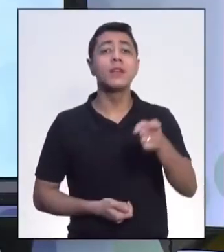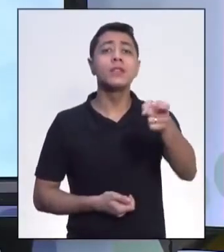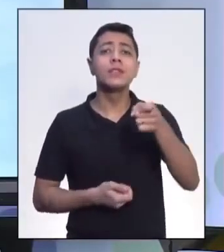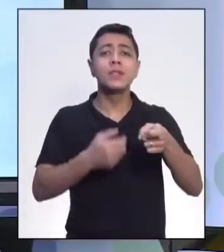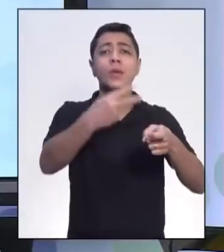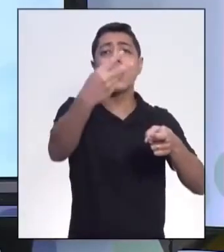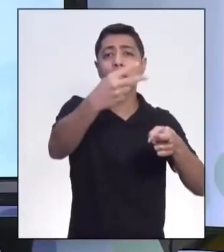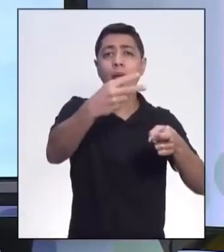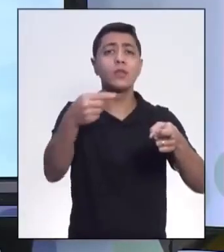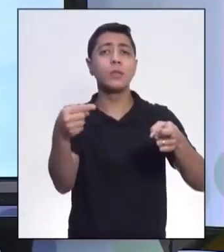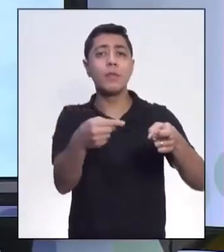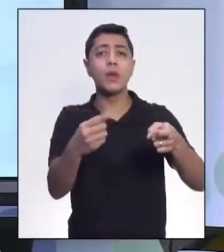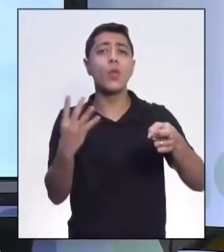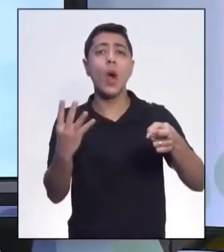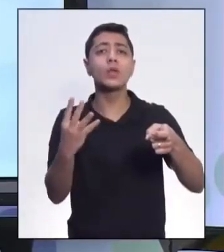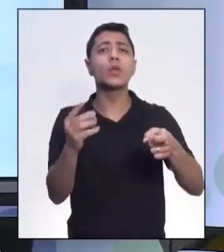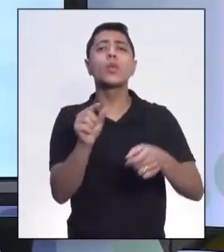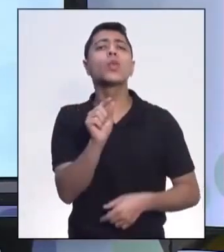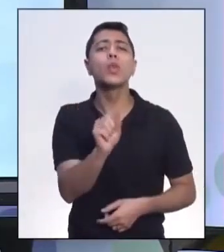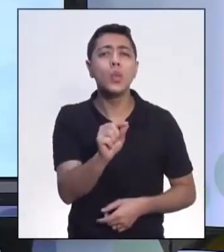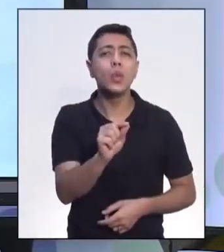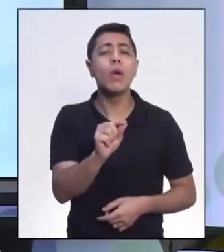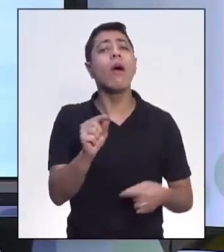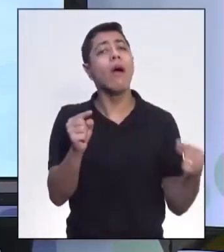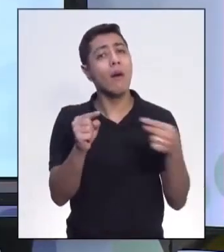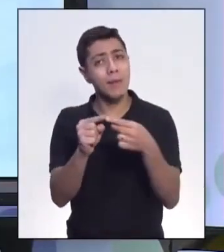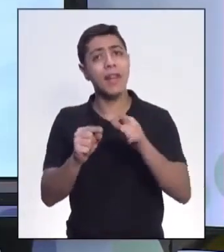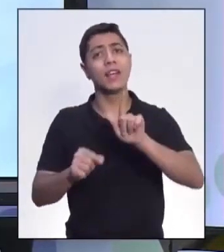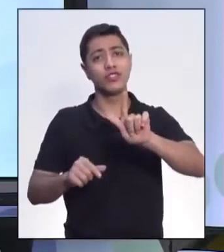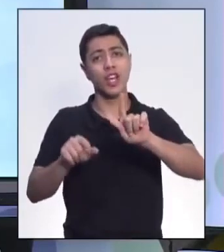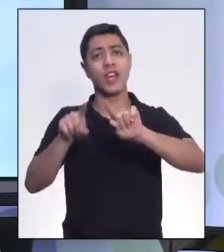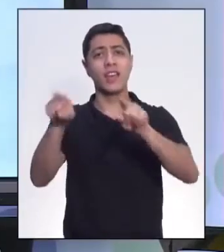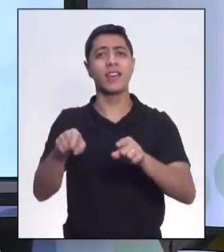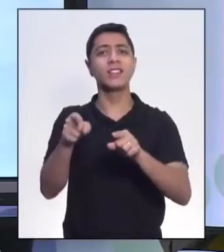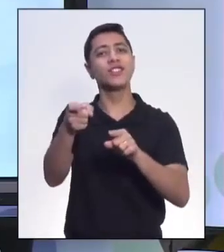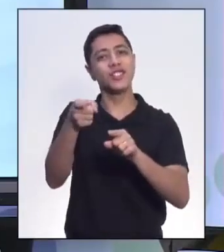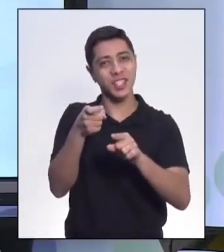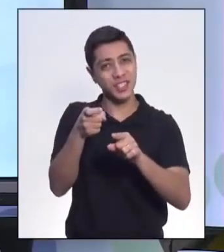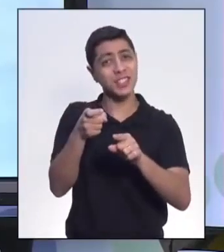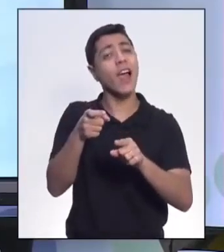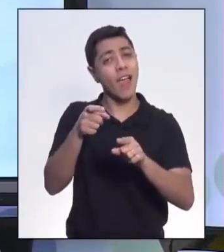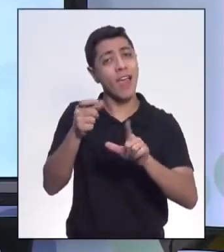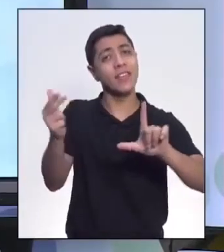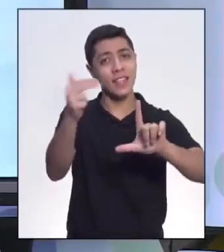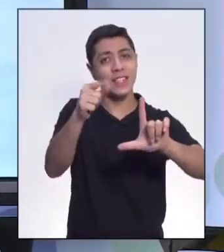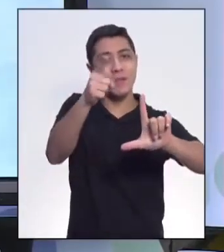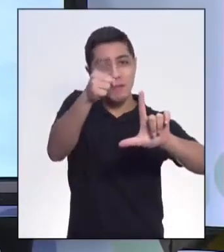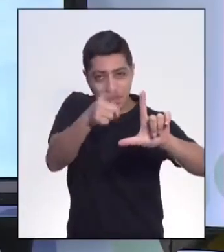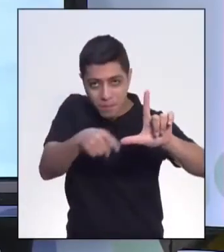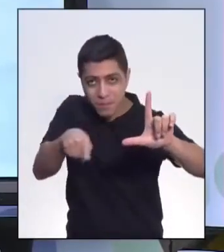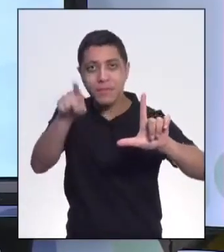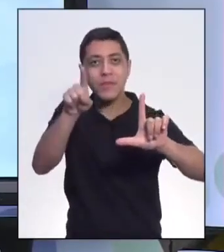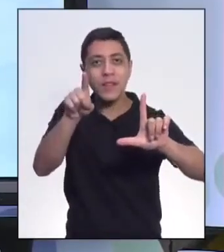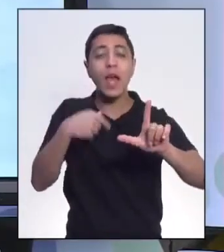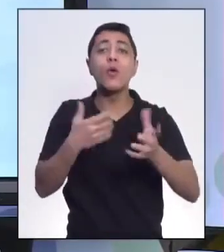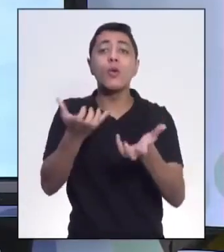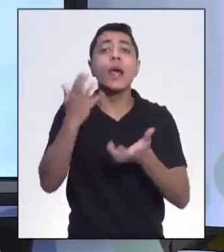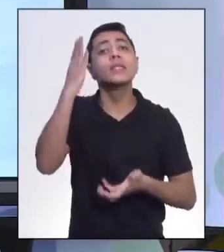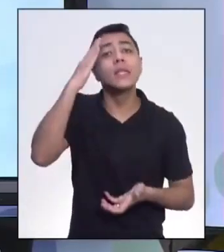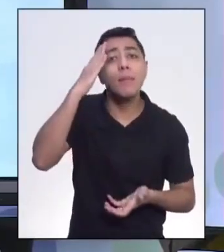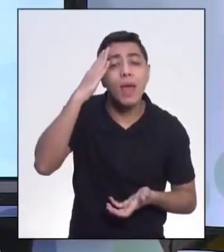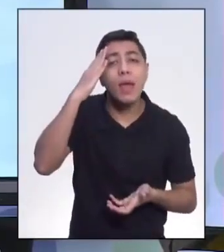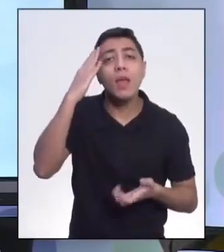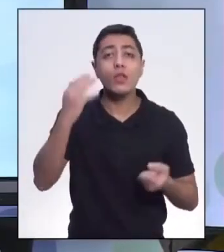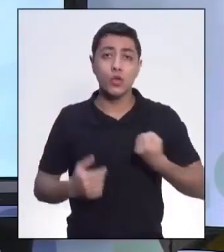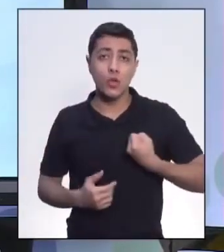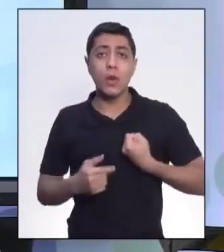de x, ou seja, a minha parábola, e eu quero saber se ela é maior ou igual a menos 4 para qualquer valor de x, para todos os valores